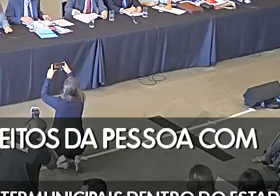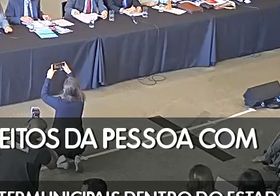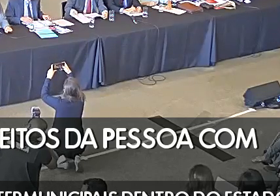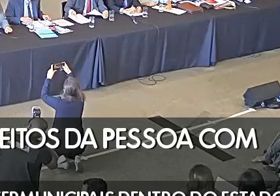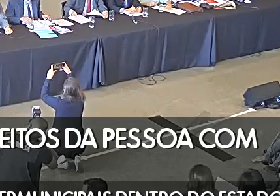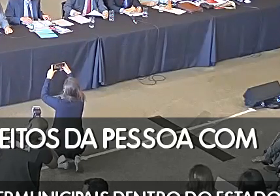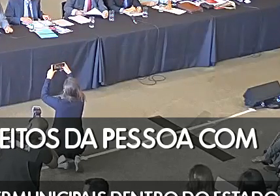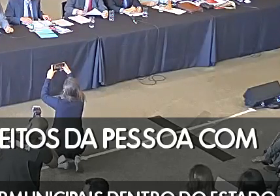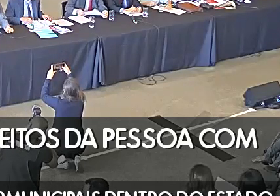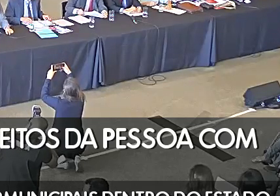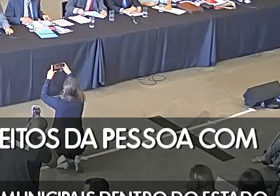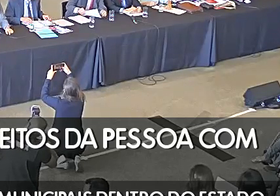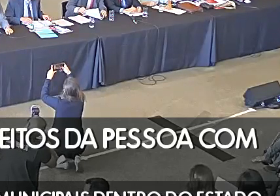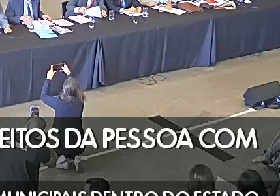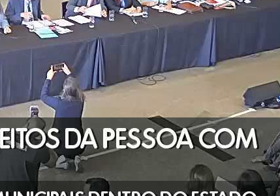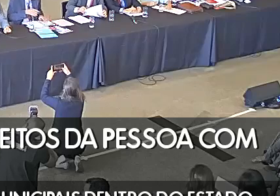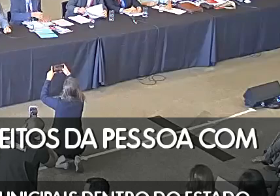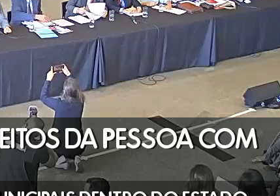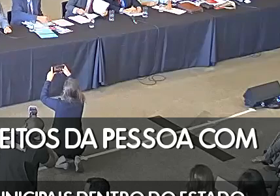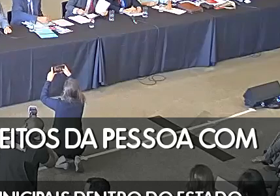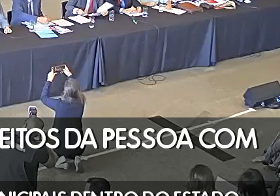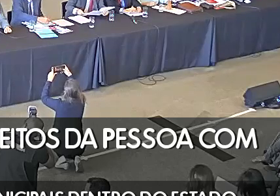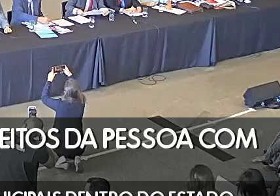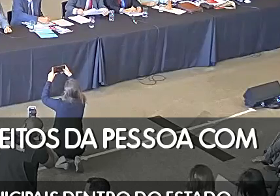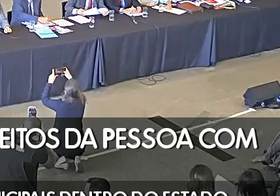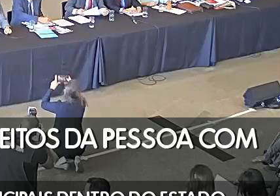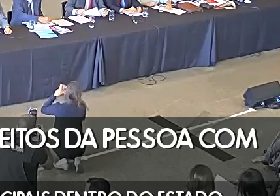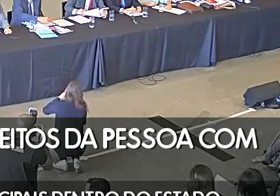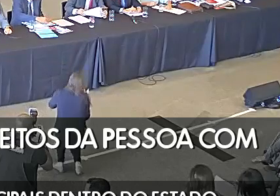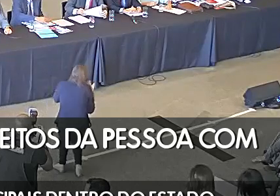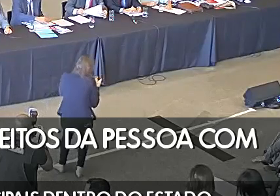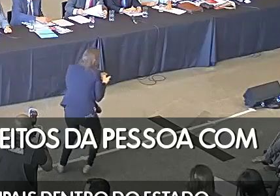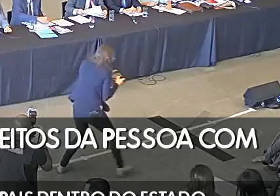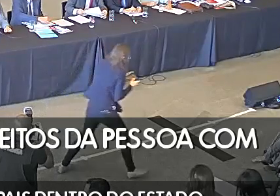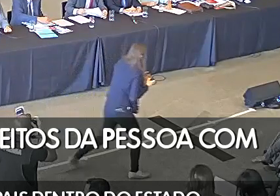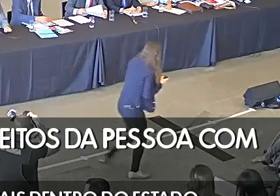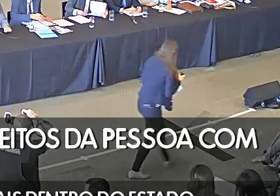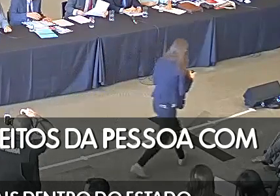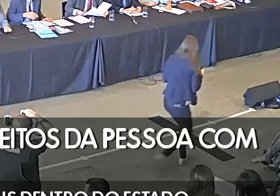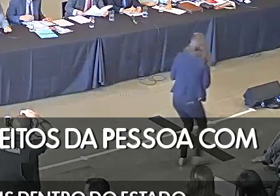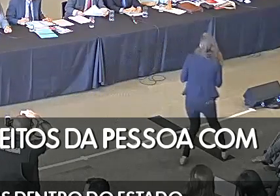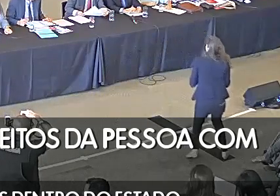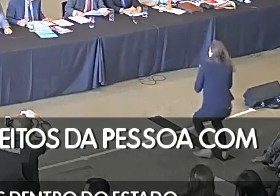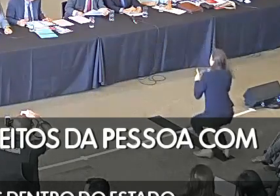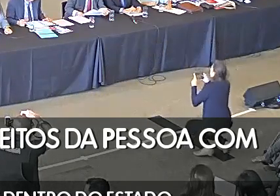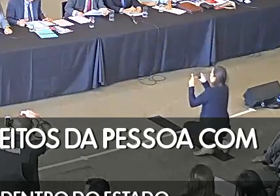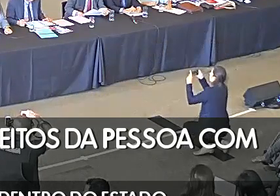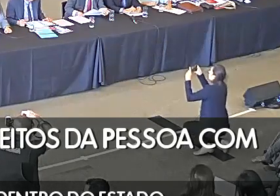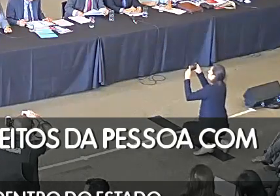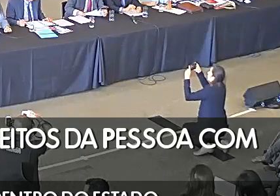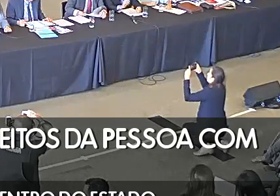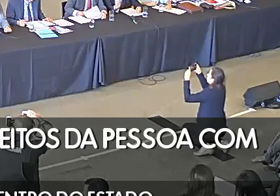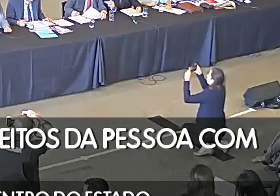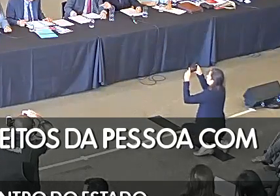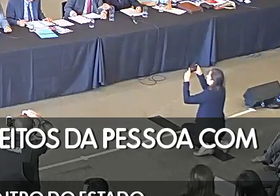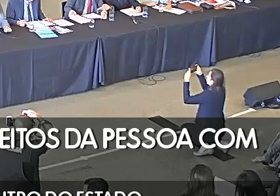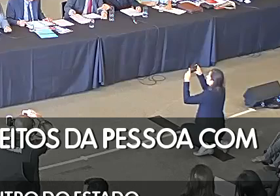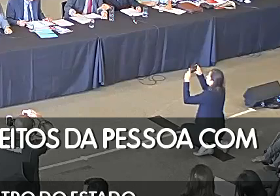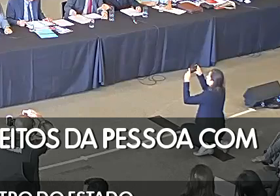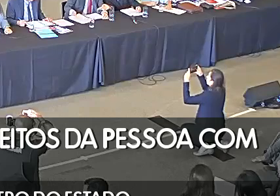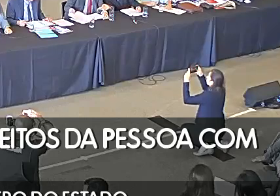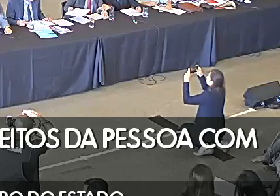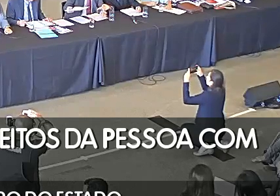tenha o cumprimento da lei são direitos são direitos adquiridos aqui ninguém tá pedindo